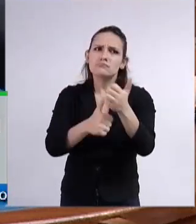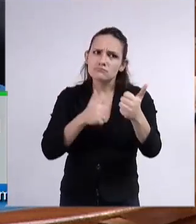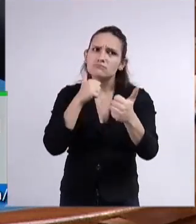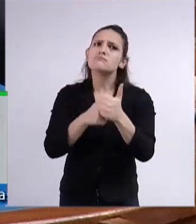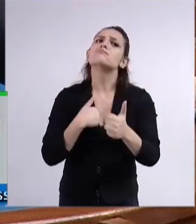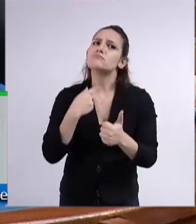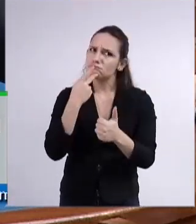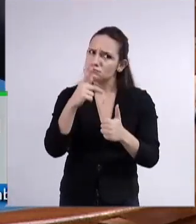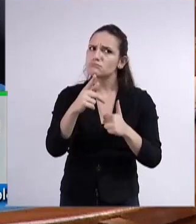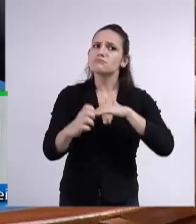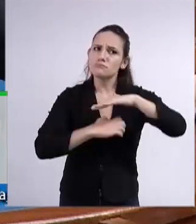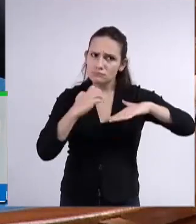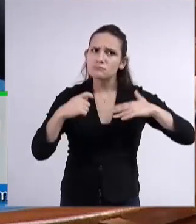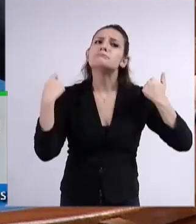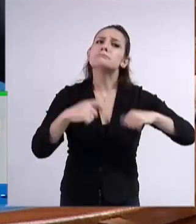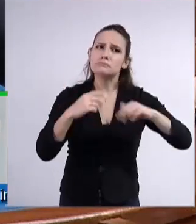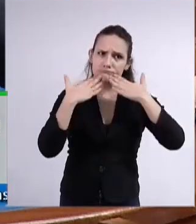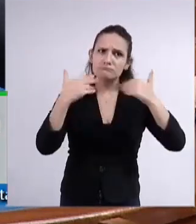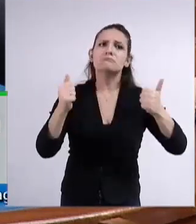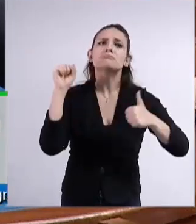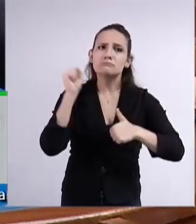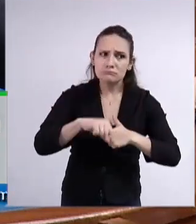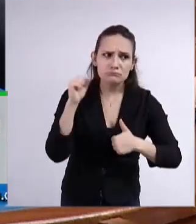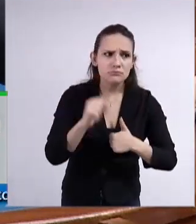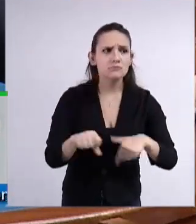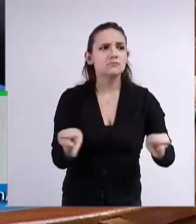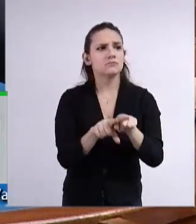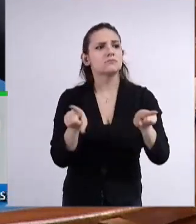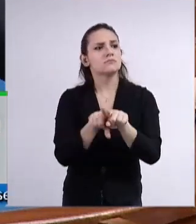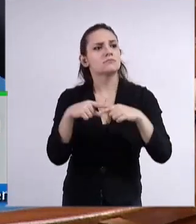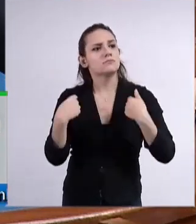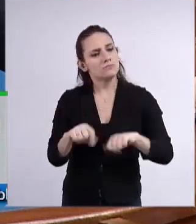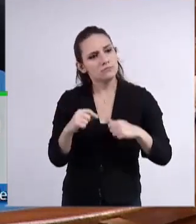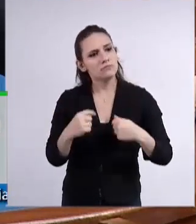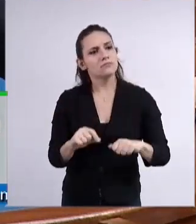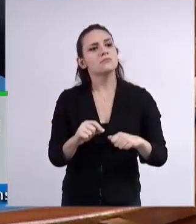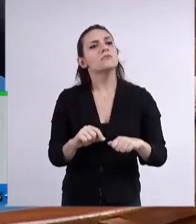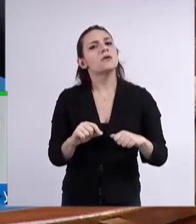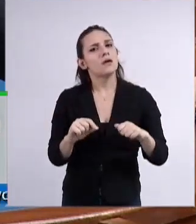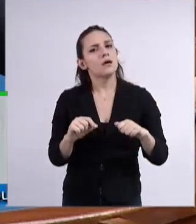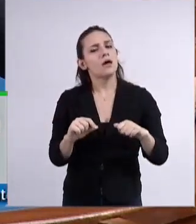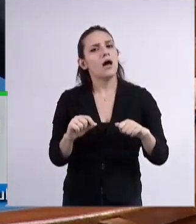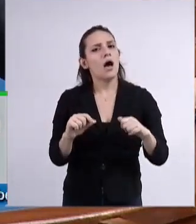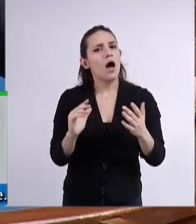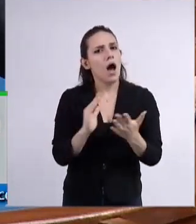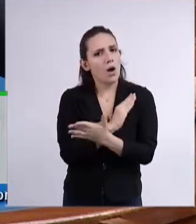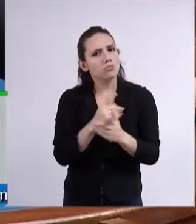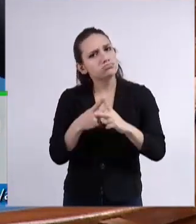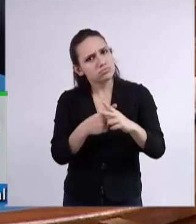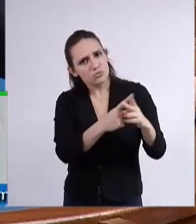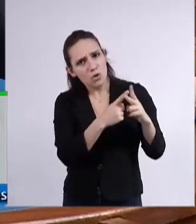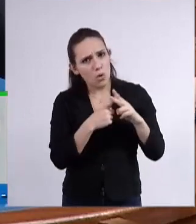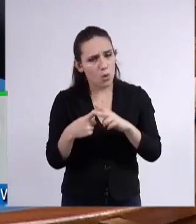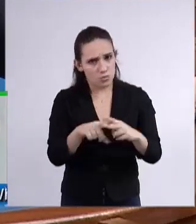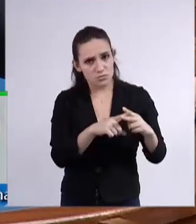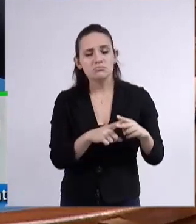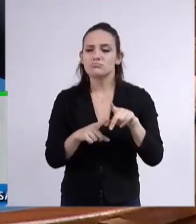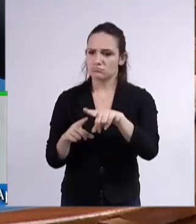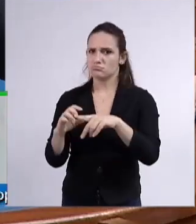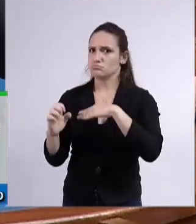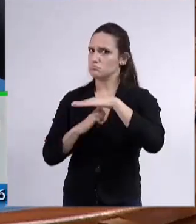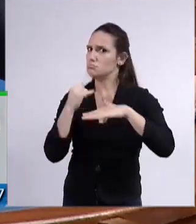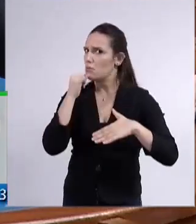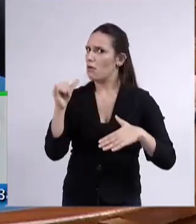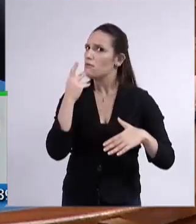da Energisa melhorias nesse setor, e a audiência pública também produziu fruto, né, de ter, da parte da